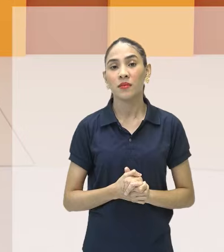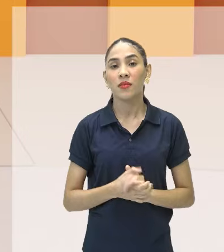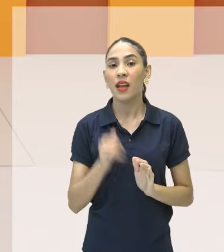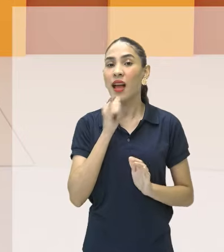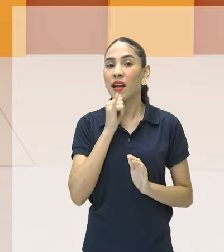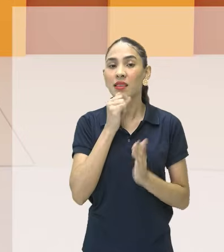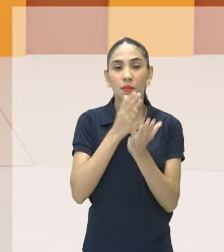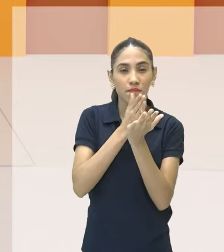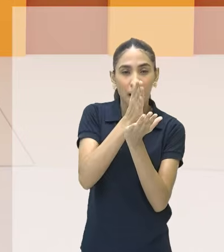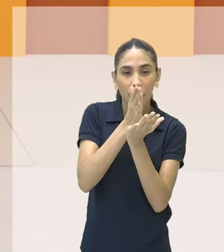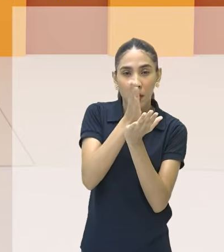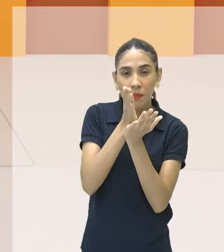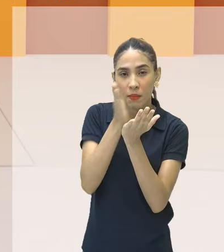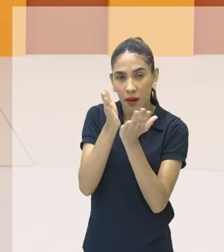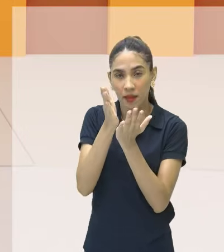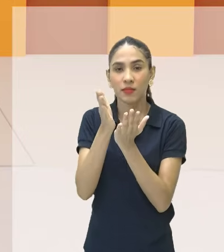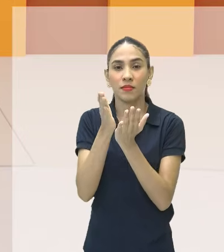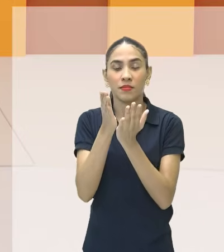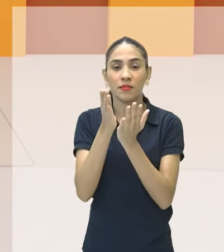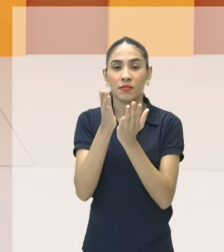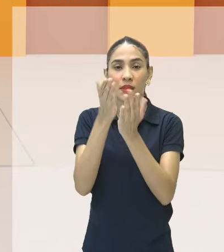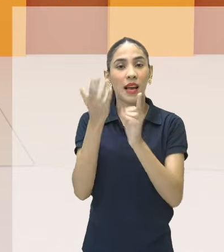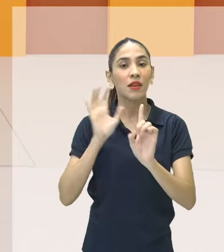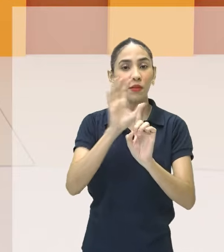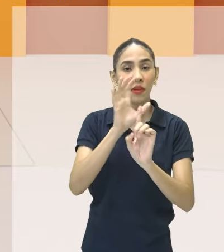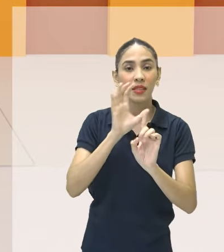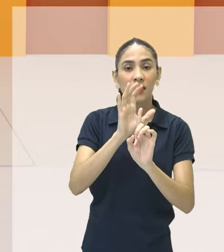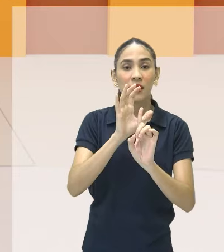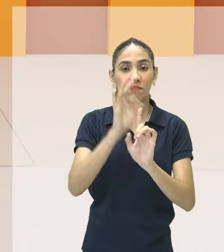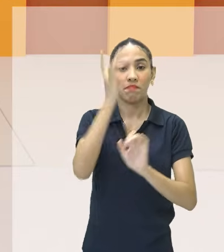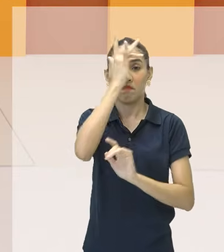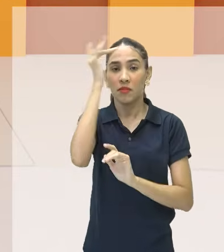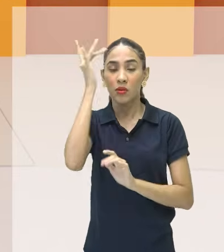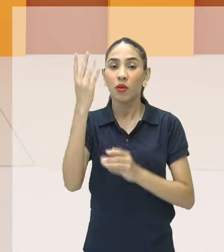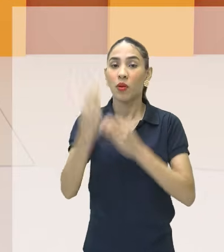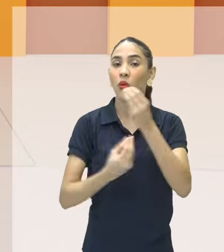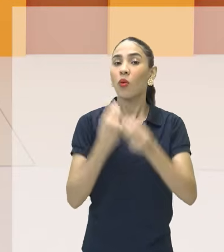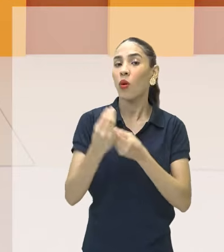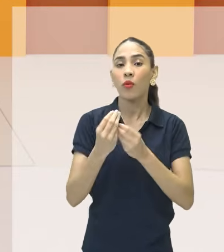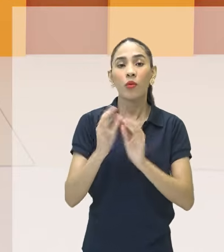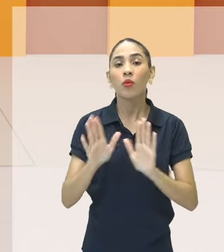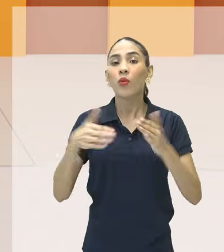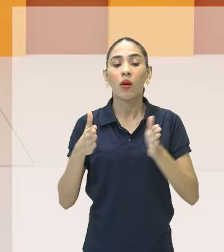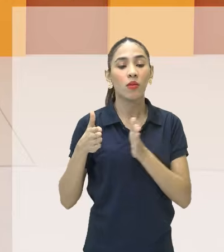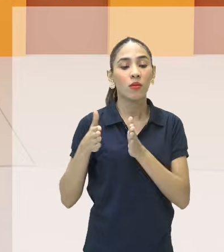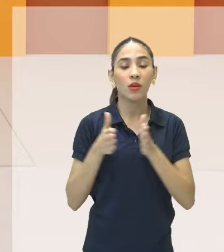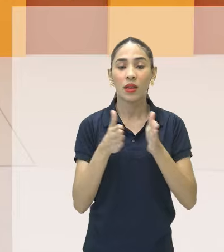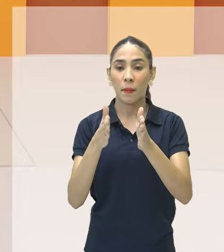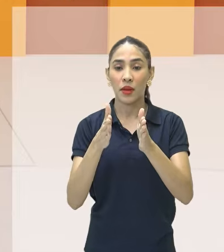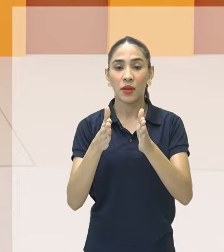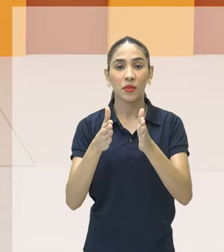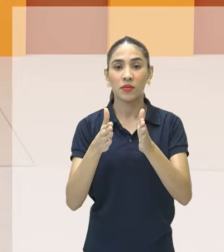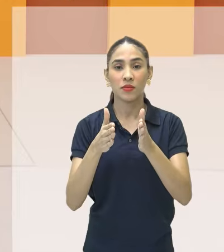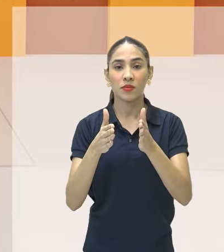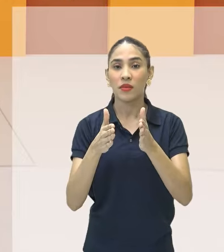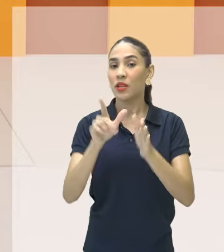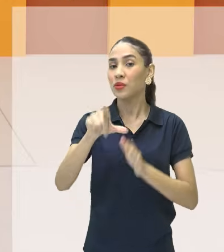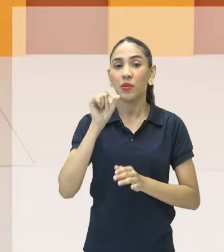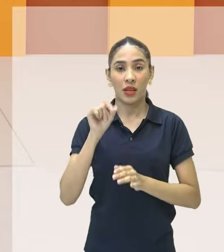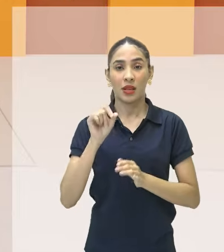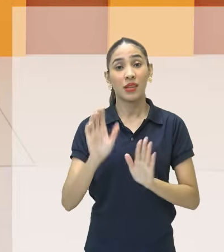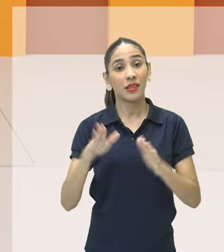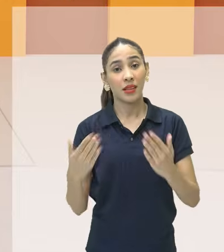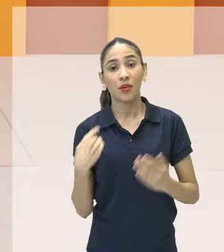setas que apontam para nós, né, como é que nós vamos, qual caminho nós vamos seguir na vida. Então,